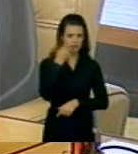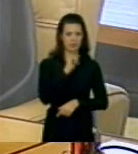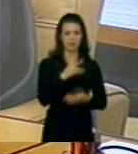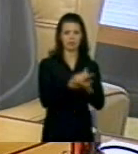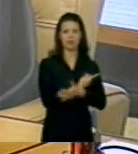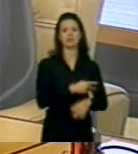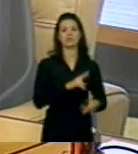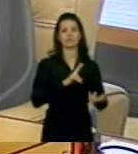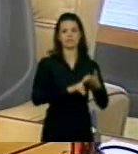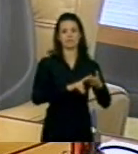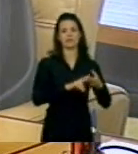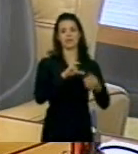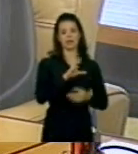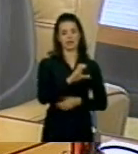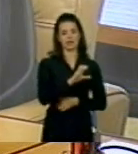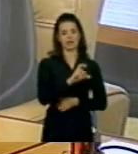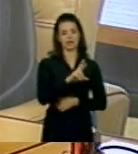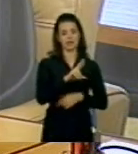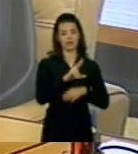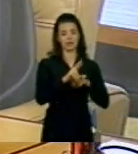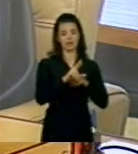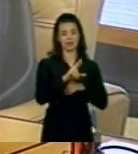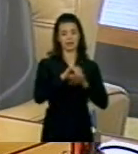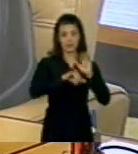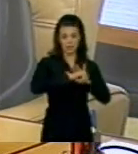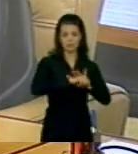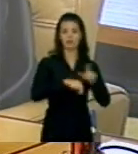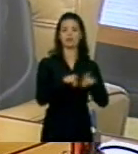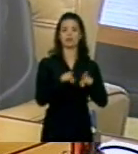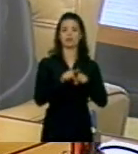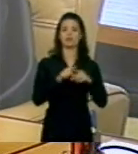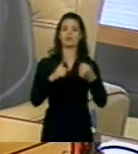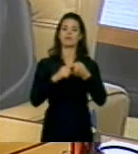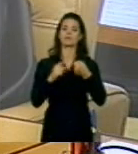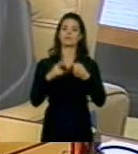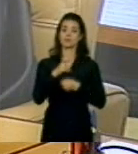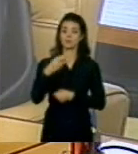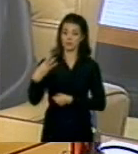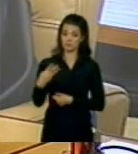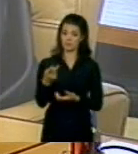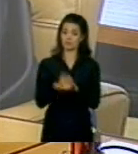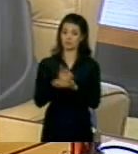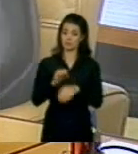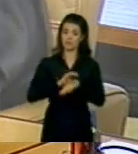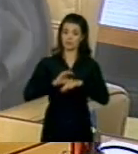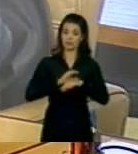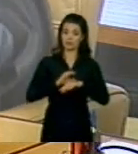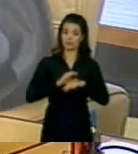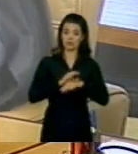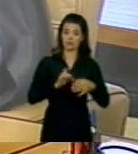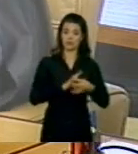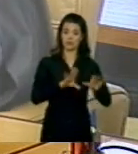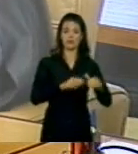criminal. Depois, a regra do parágrafo 2º, artigo 53 da mesma Constituição, que atribui à Câmara ou